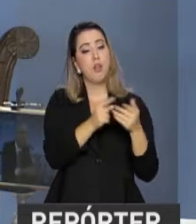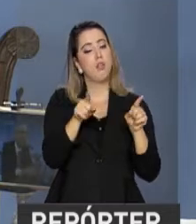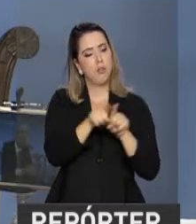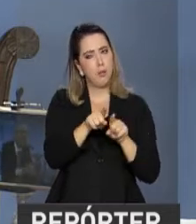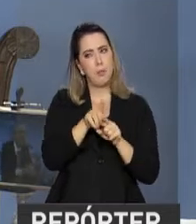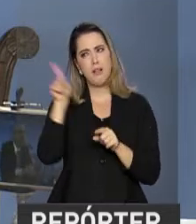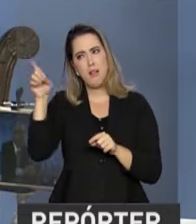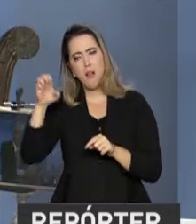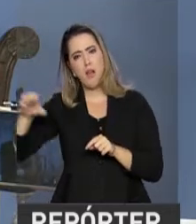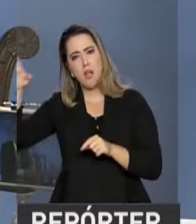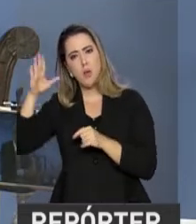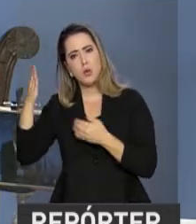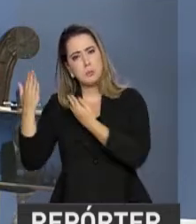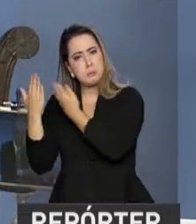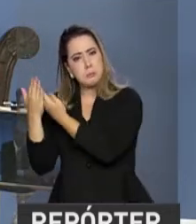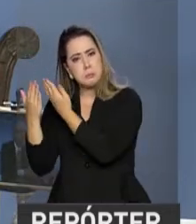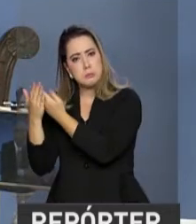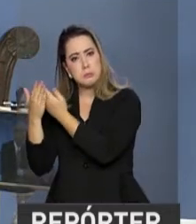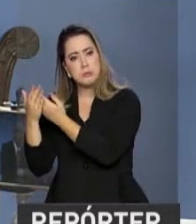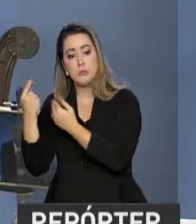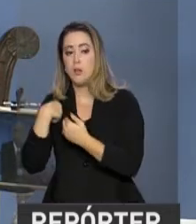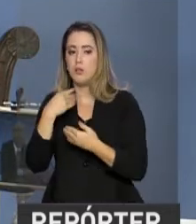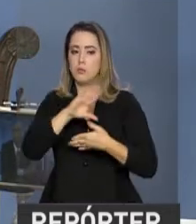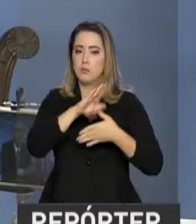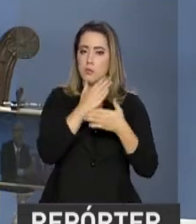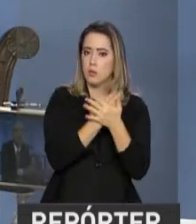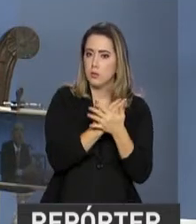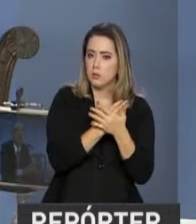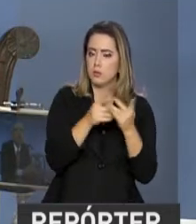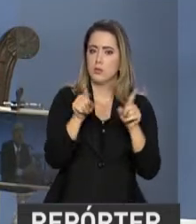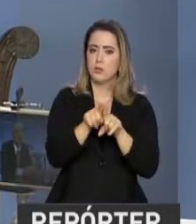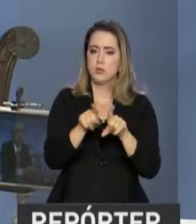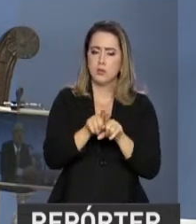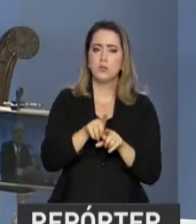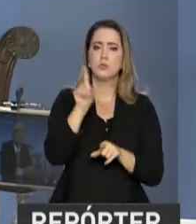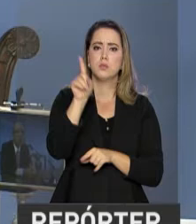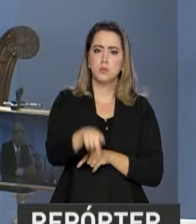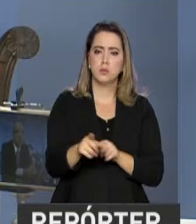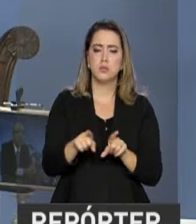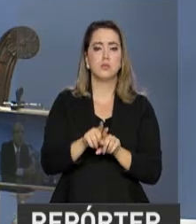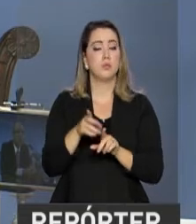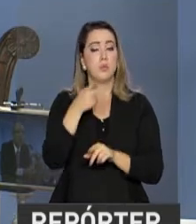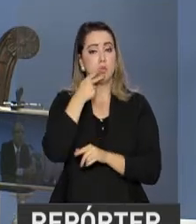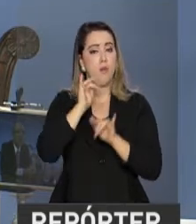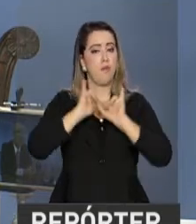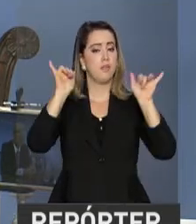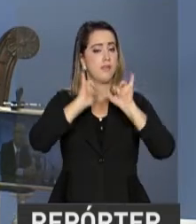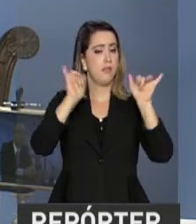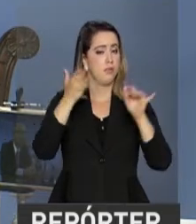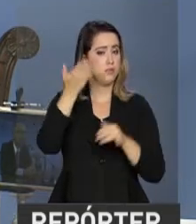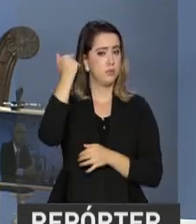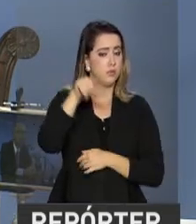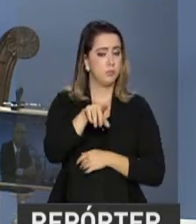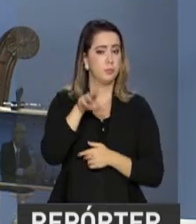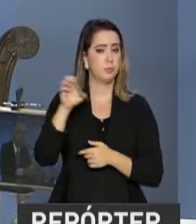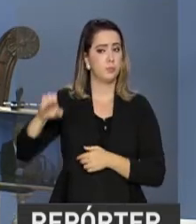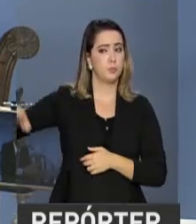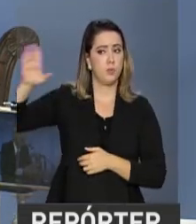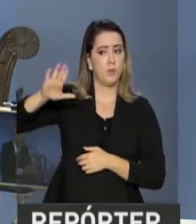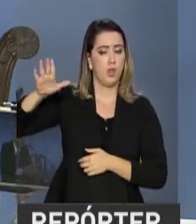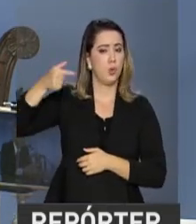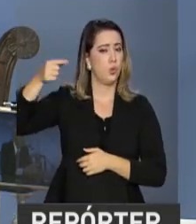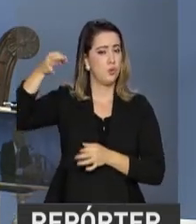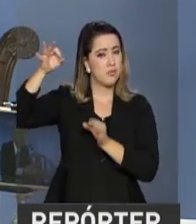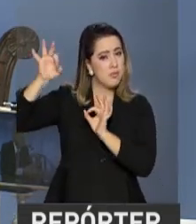fazendo o mesmo em relação à oferta do mercosul como também foi claramente noticiado a união a oferta da união não é